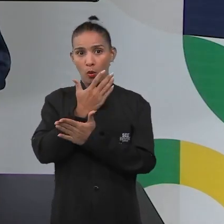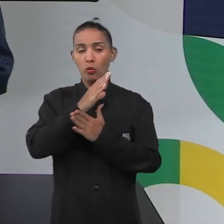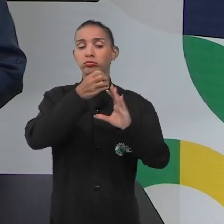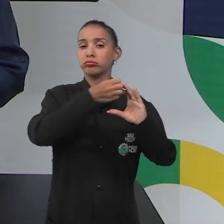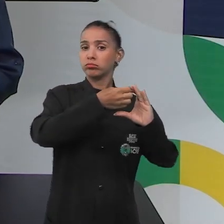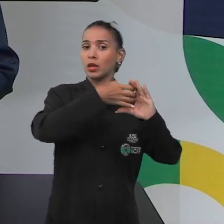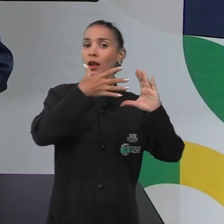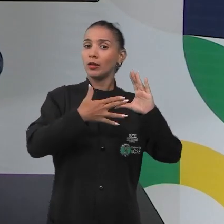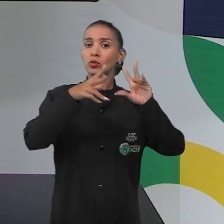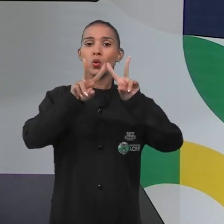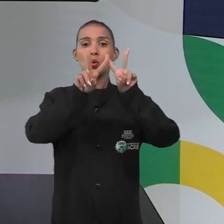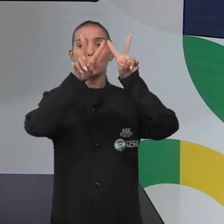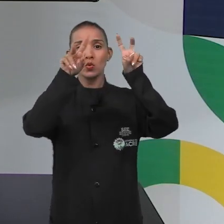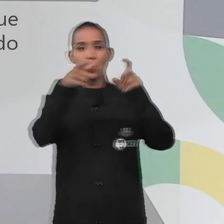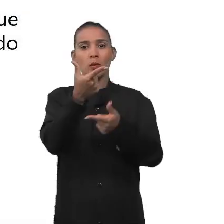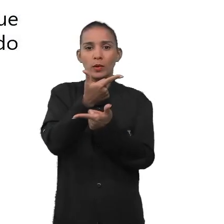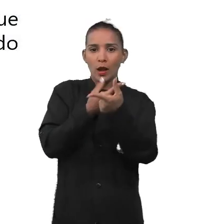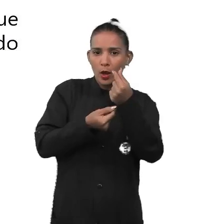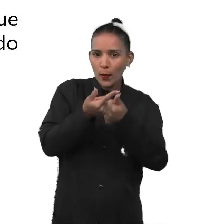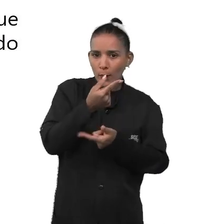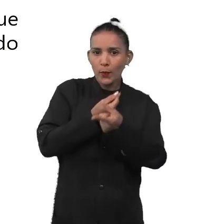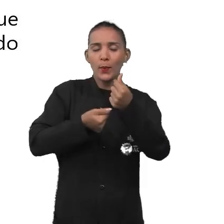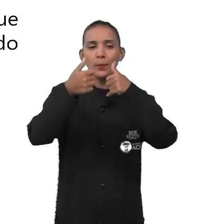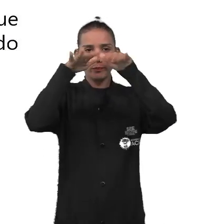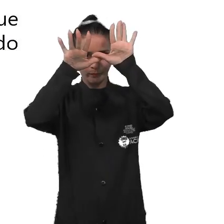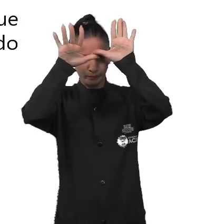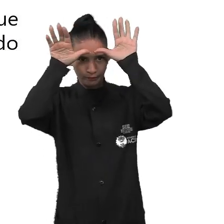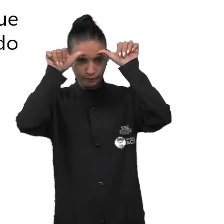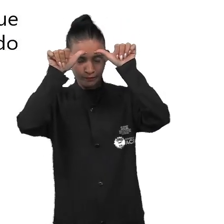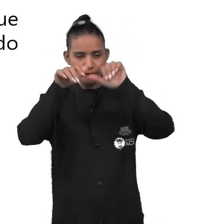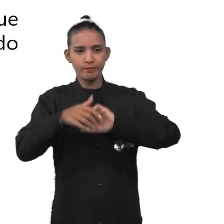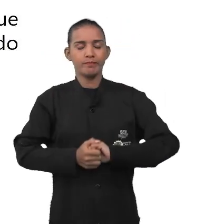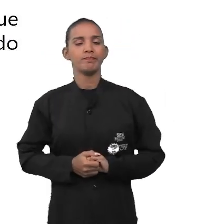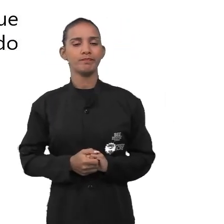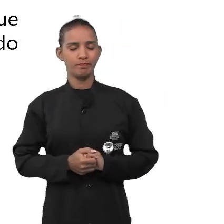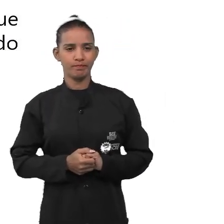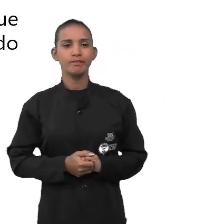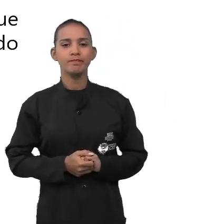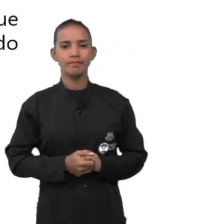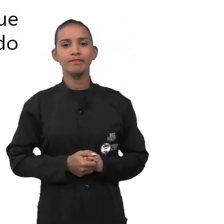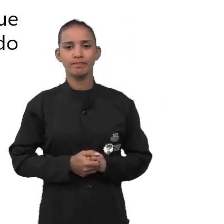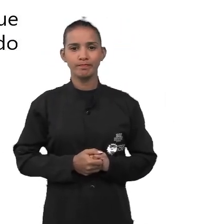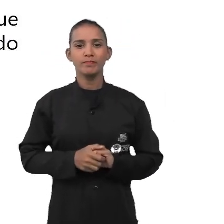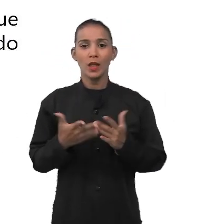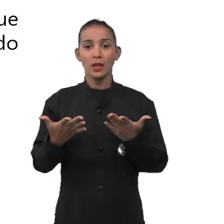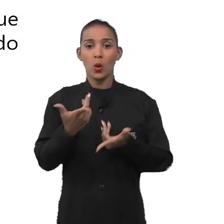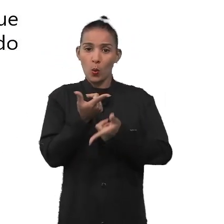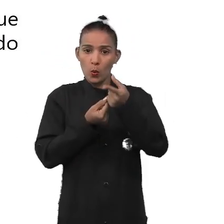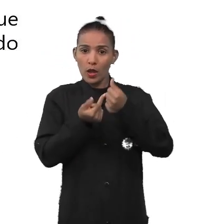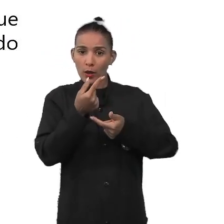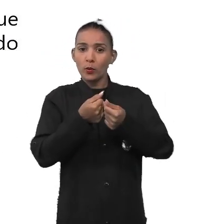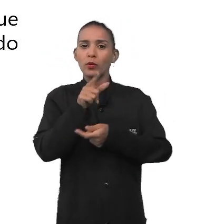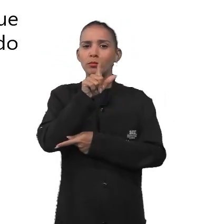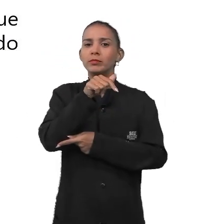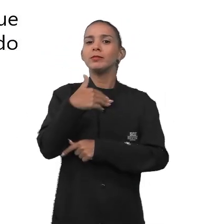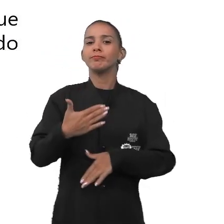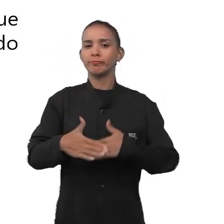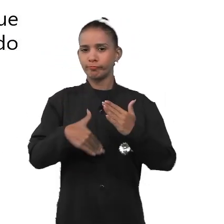sobre a economia do Acre. Vamos lá. O Acre ele tem uma economia bem desenvolvida, tá?